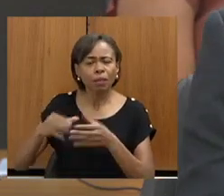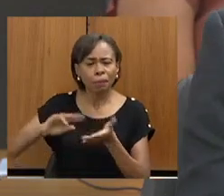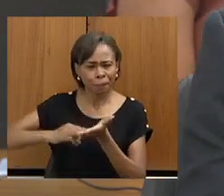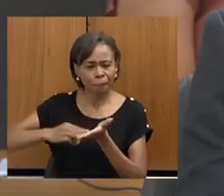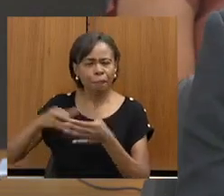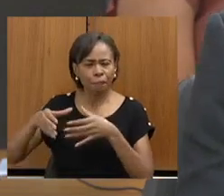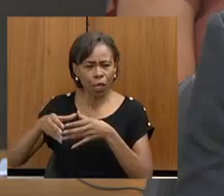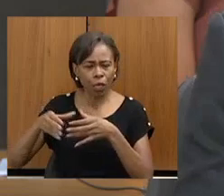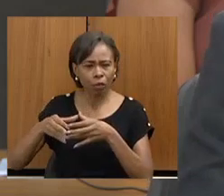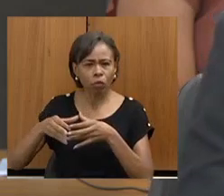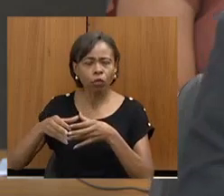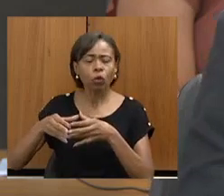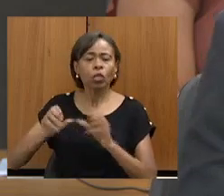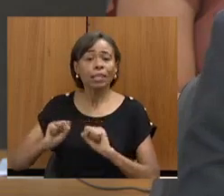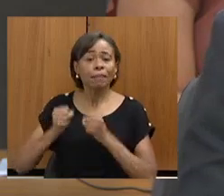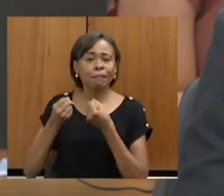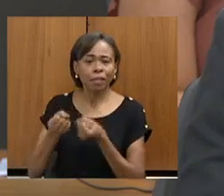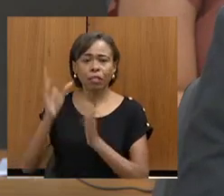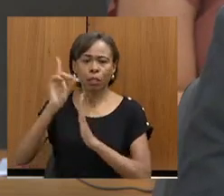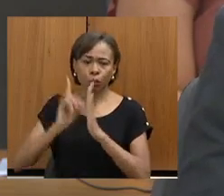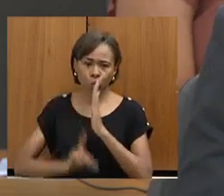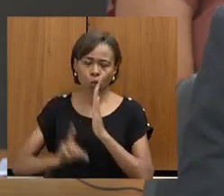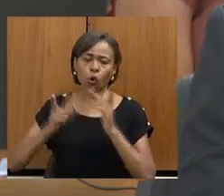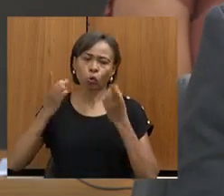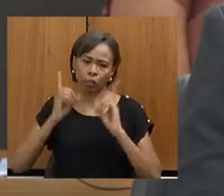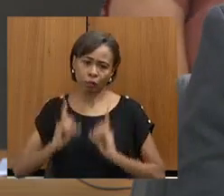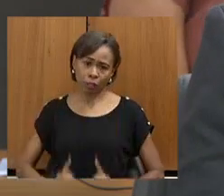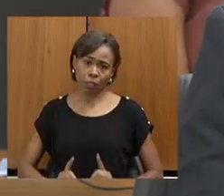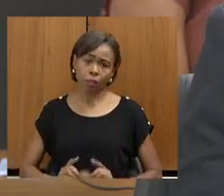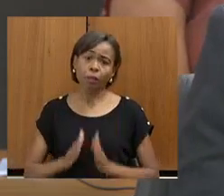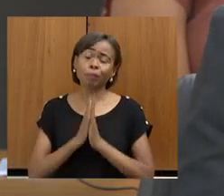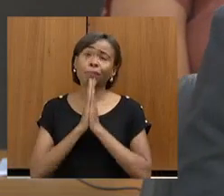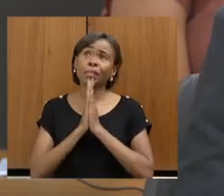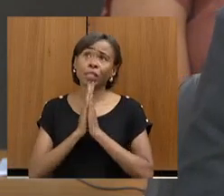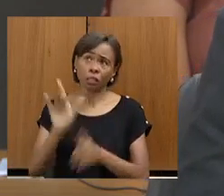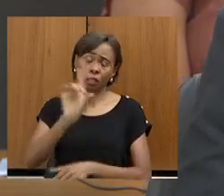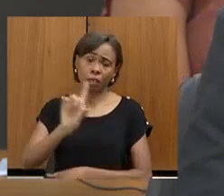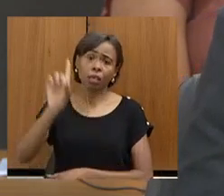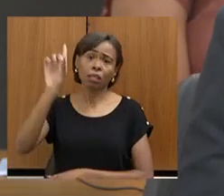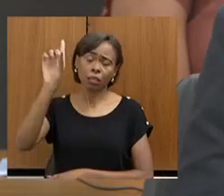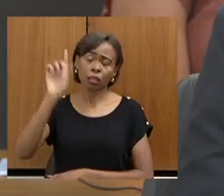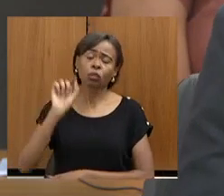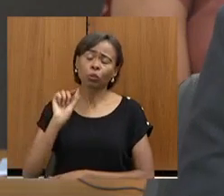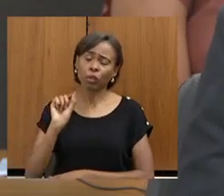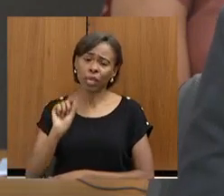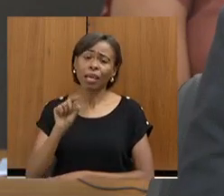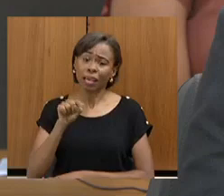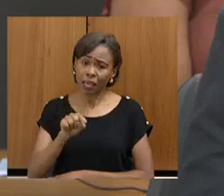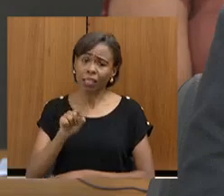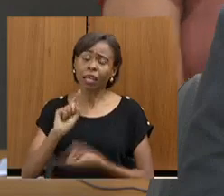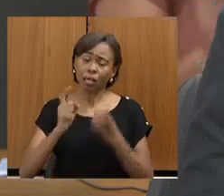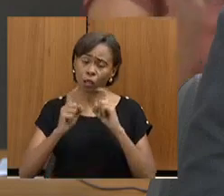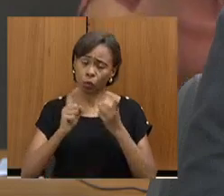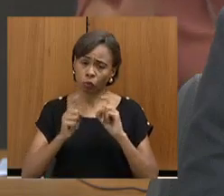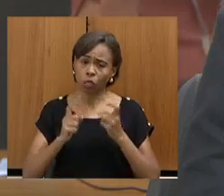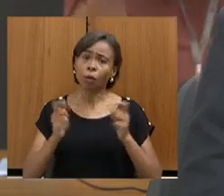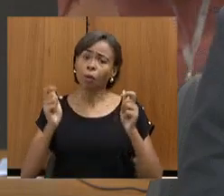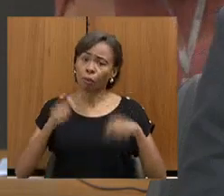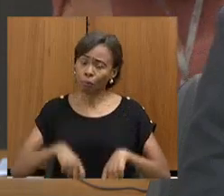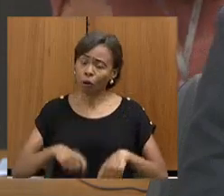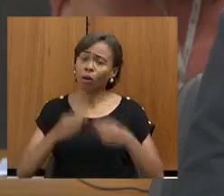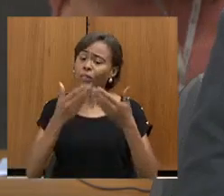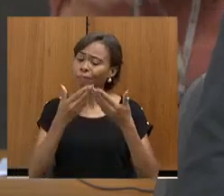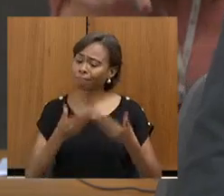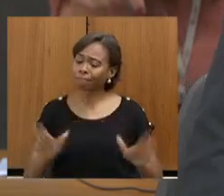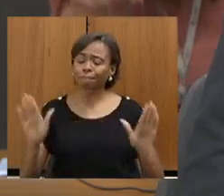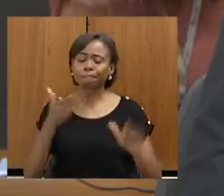dos Direitos da Pessoa com Deficiência, rogando a Deus que desse trabalho possam surgir caminhos ainda